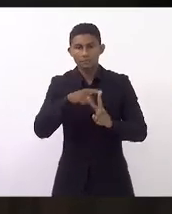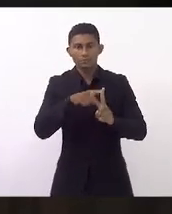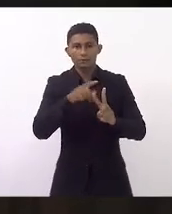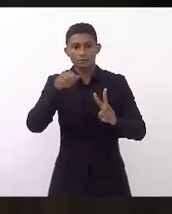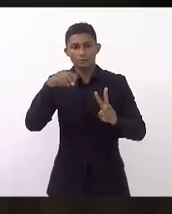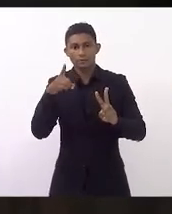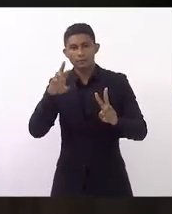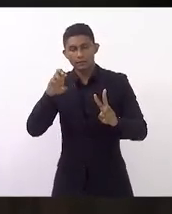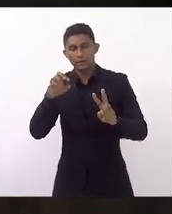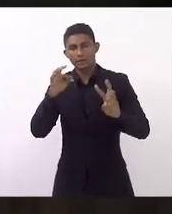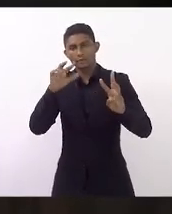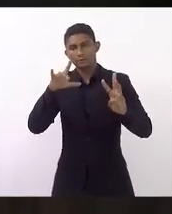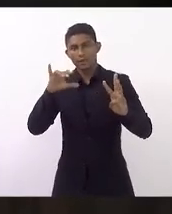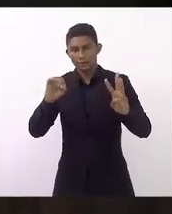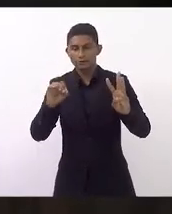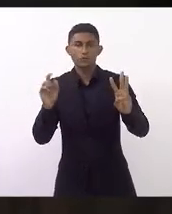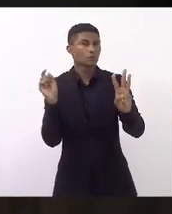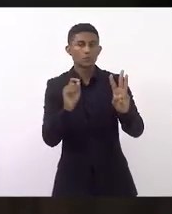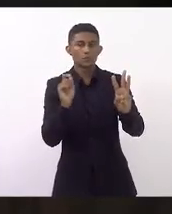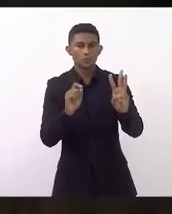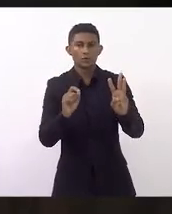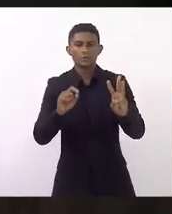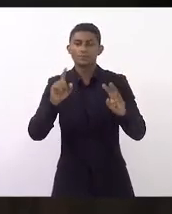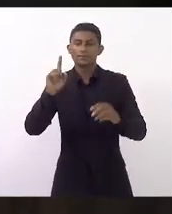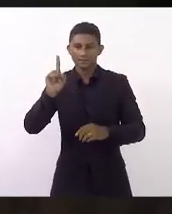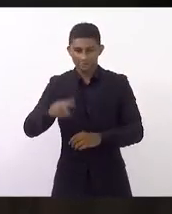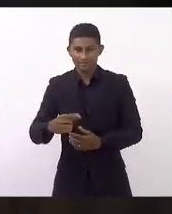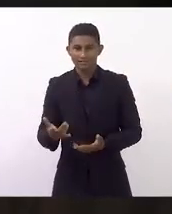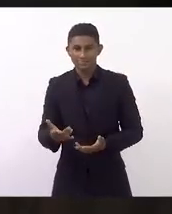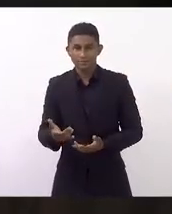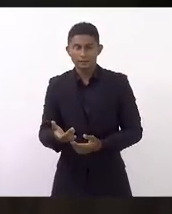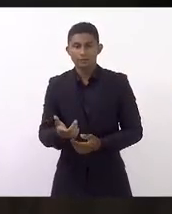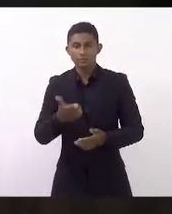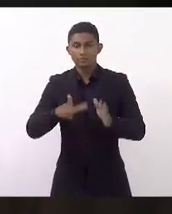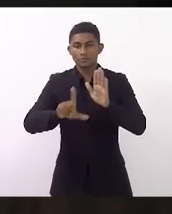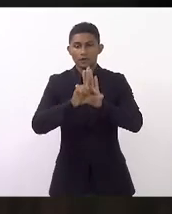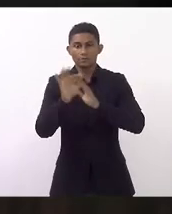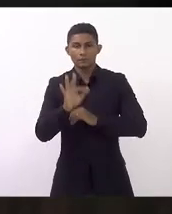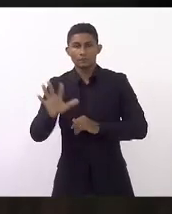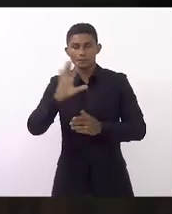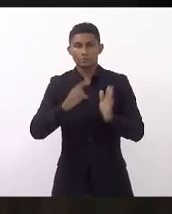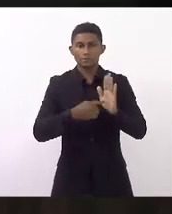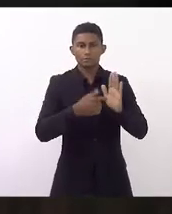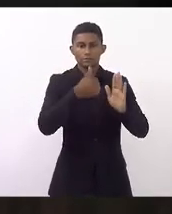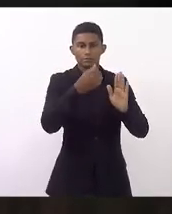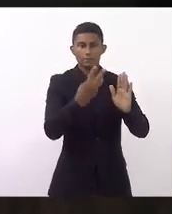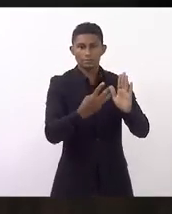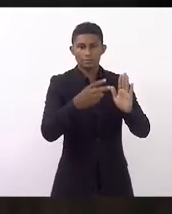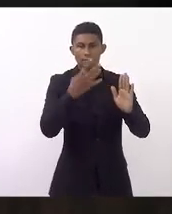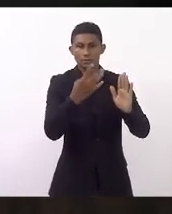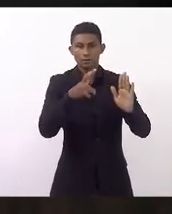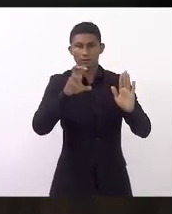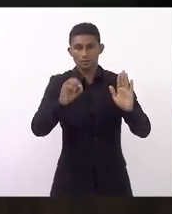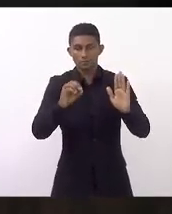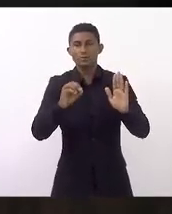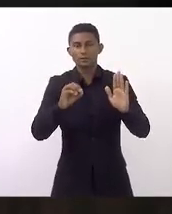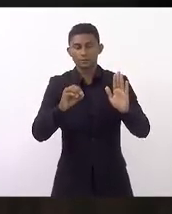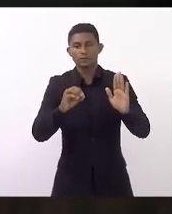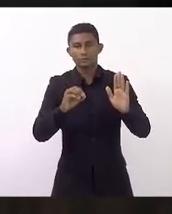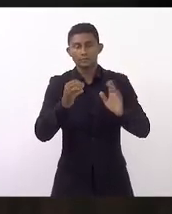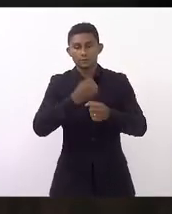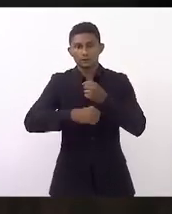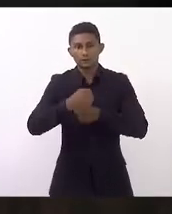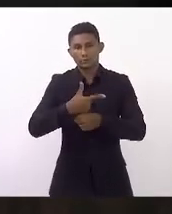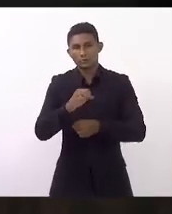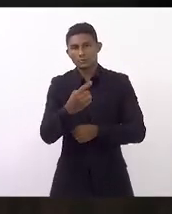Flávio Serafim. Dispõe sobre a implementação do disposto na Lei Federal número 13.415, 16 de fevereiro de 2017, no âmbito